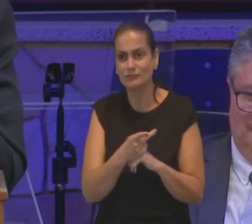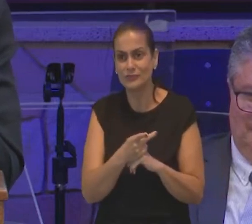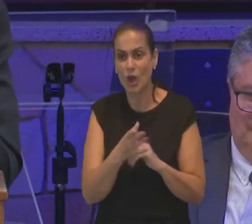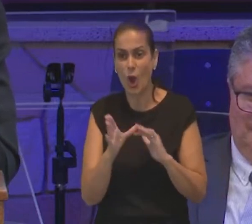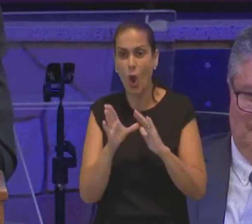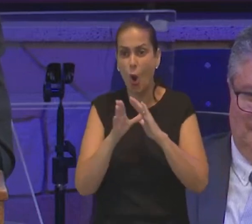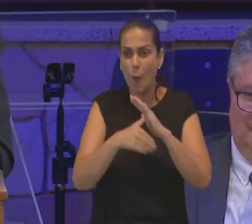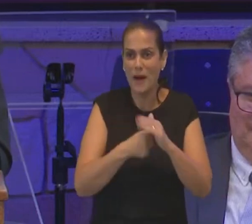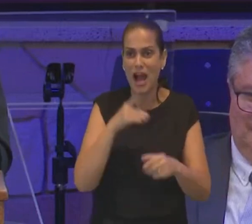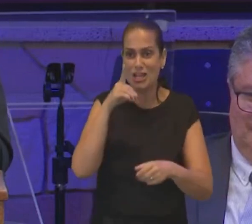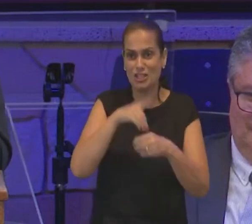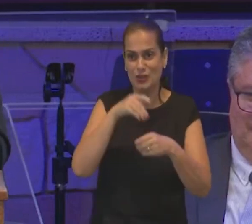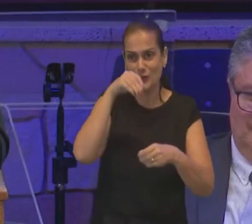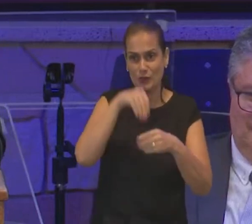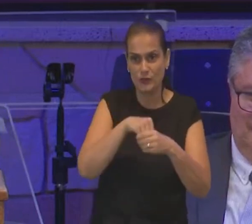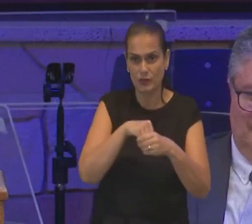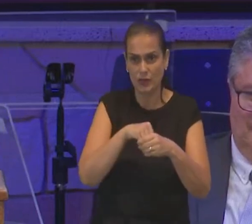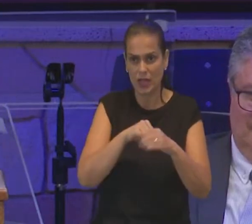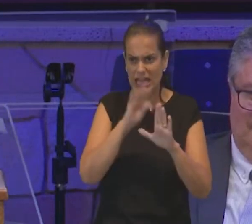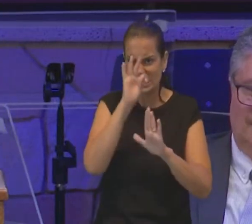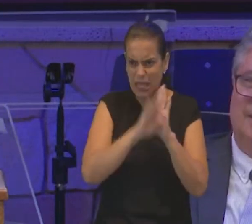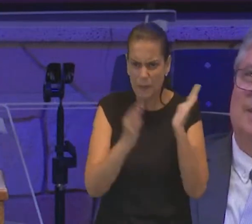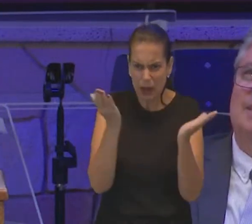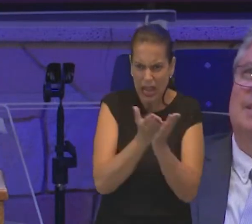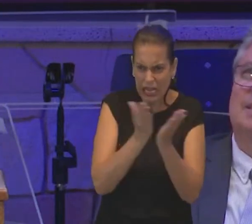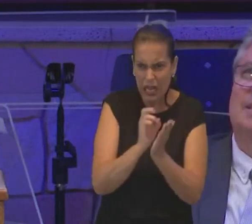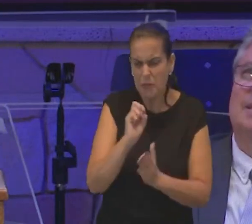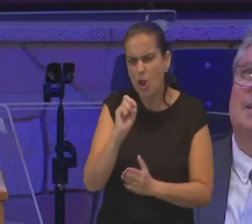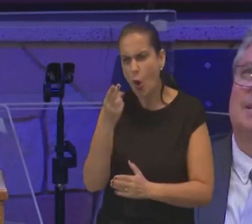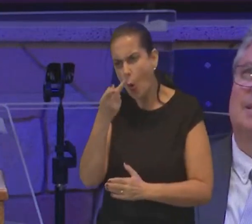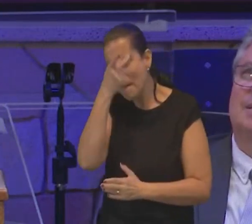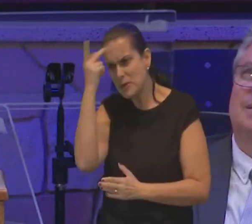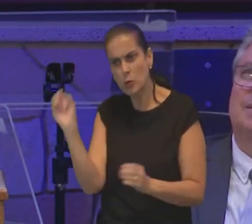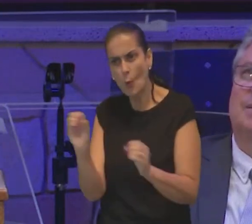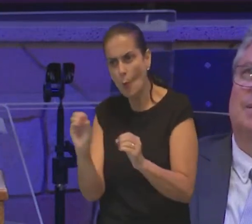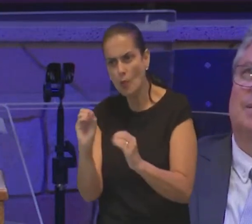nas ofertas. Esse texto é para crente ou é para descrente?